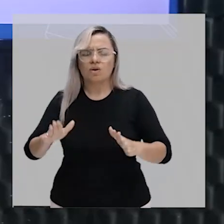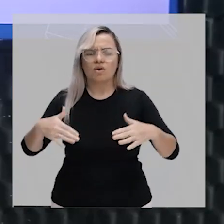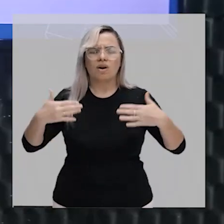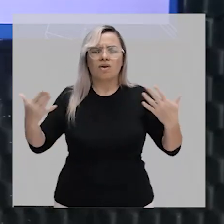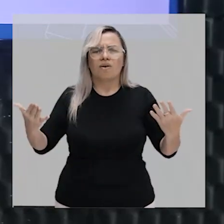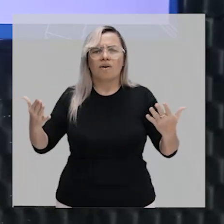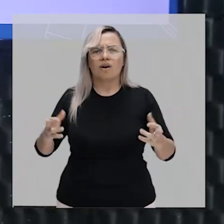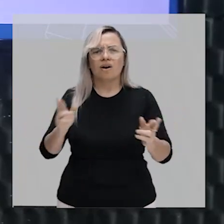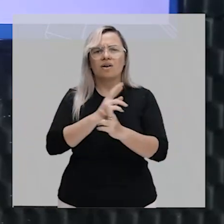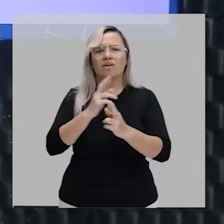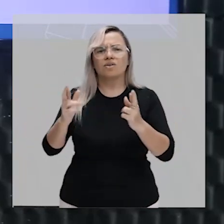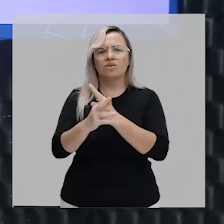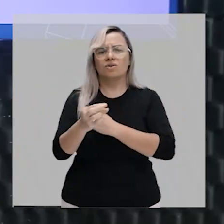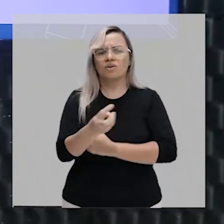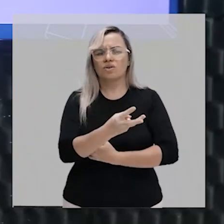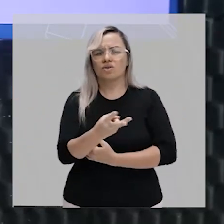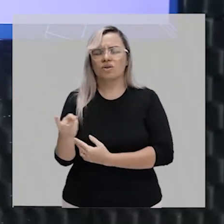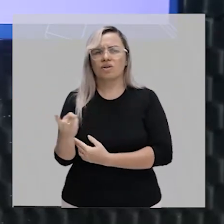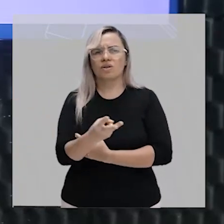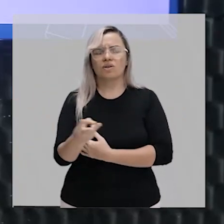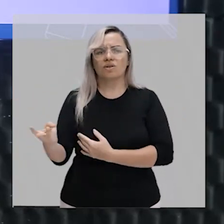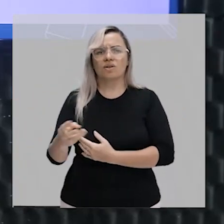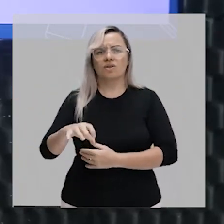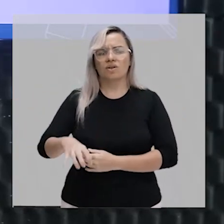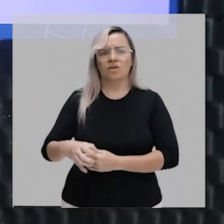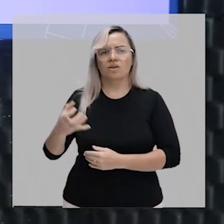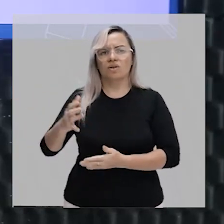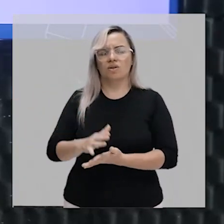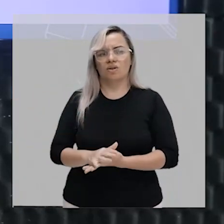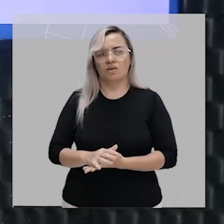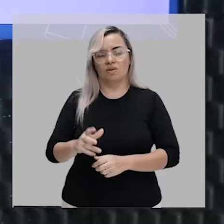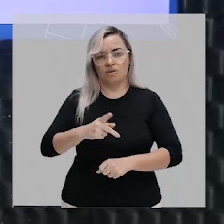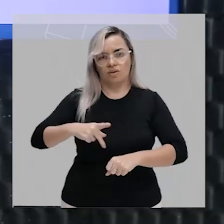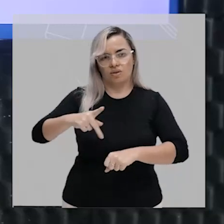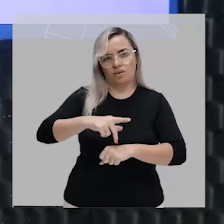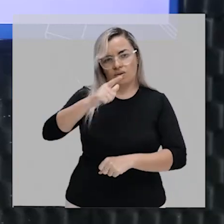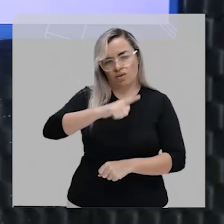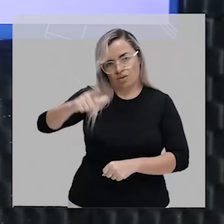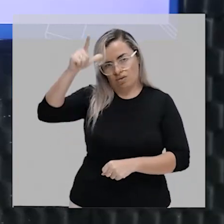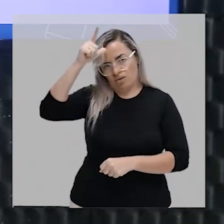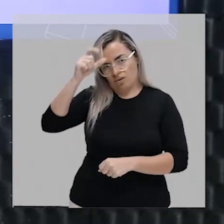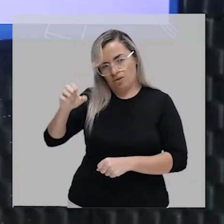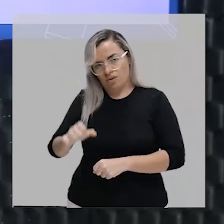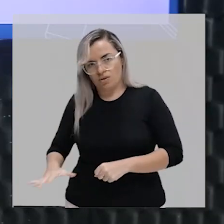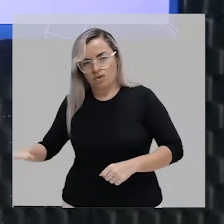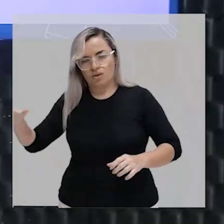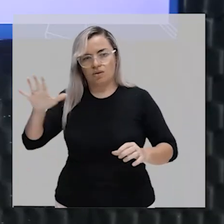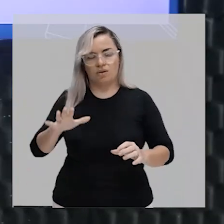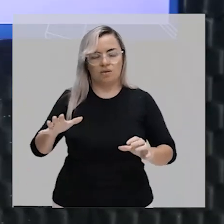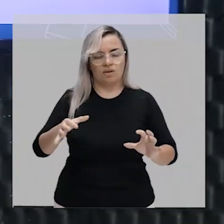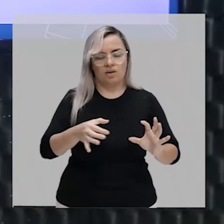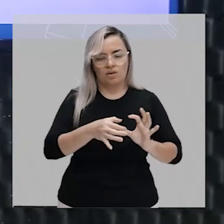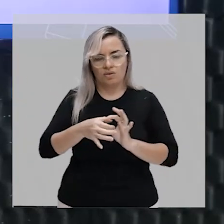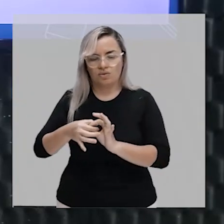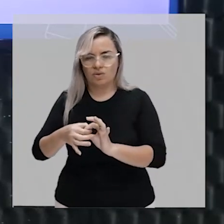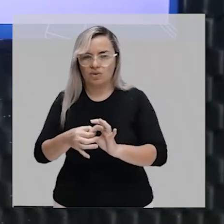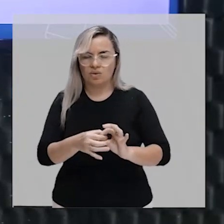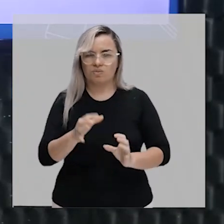episódios? A Alemanha, ela foi um dos países da Europa que se unificou